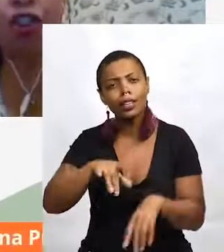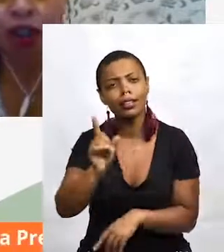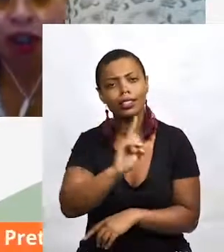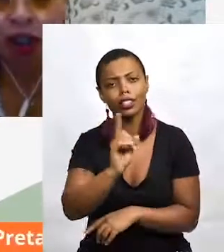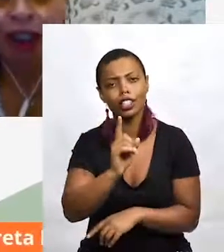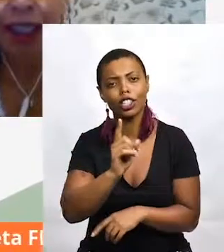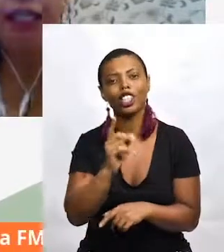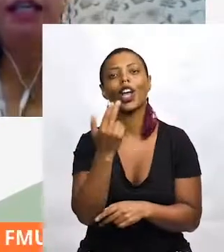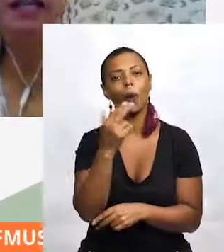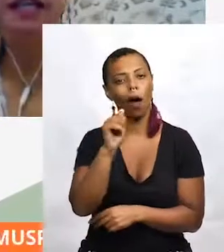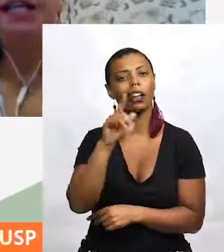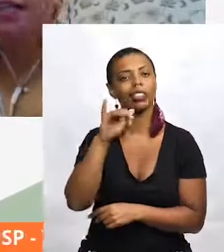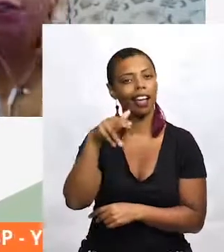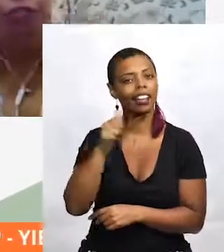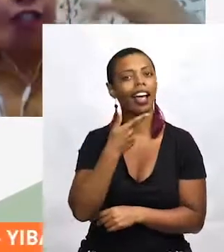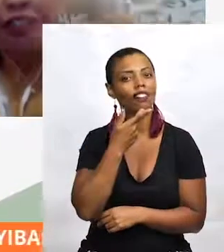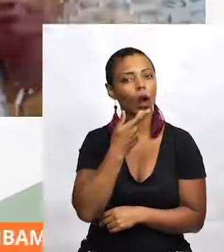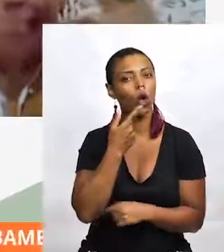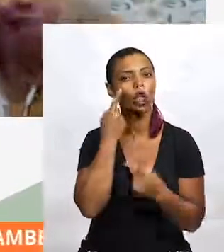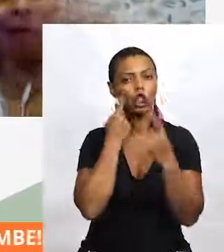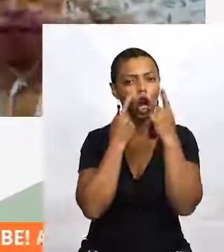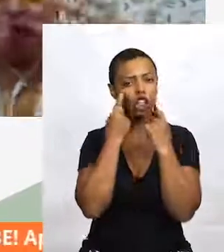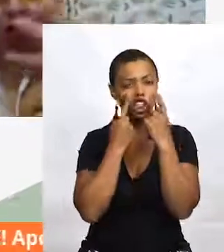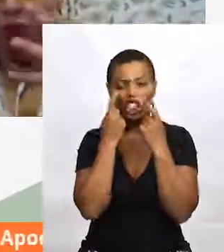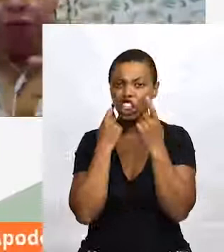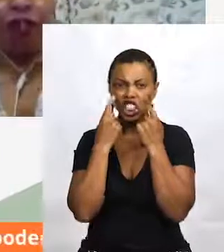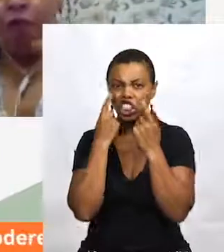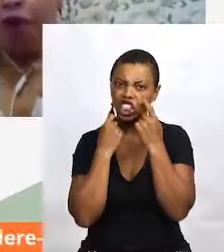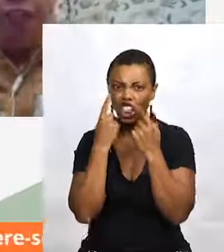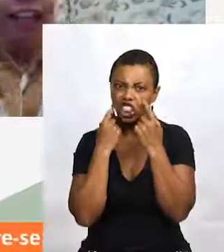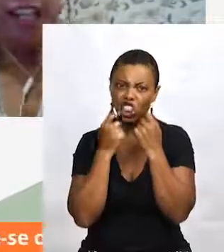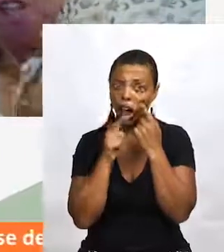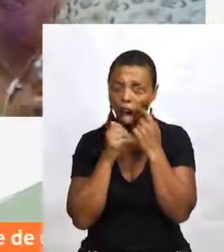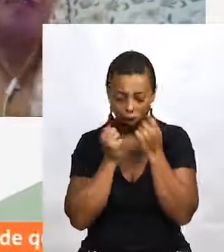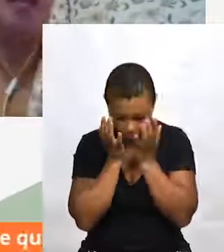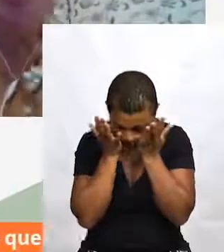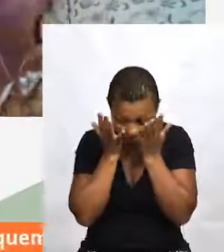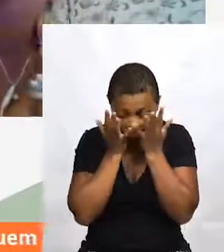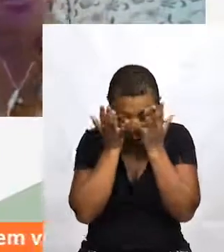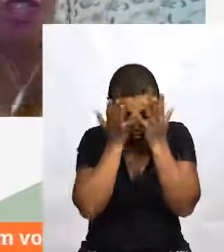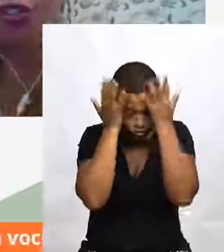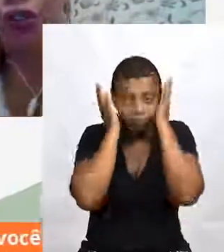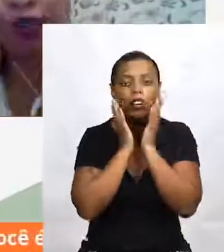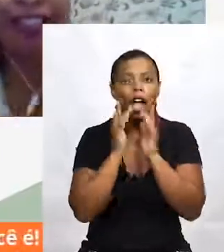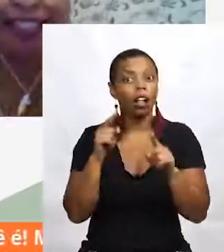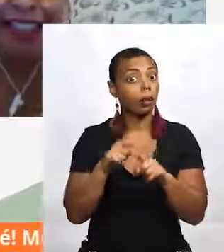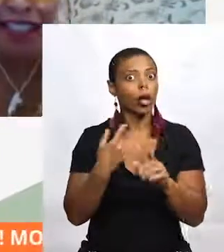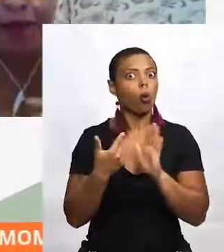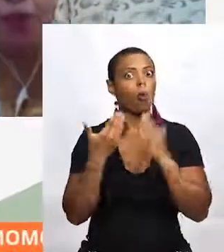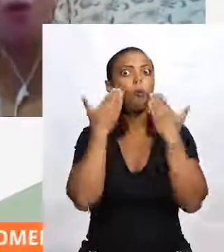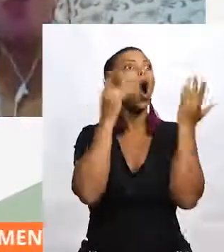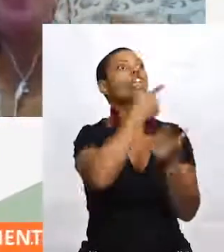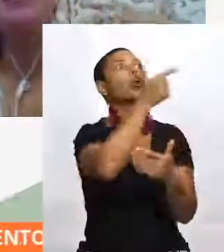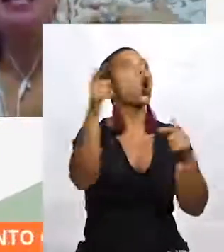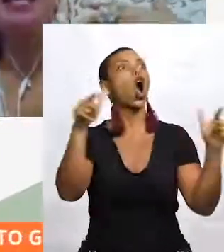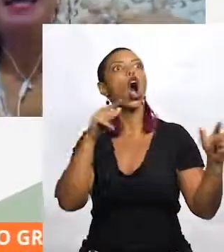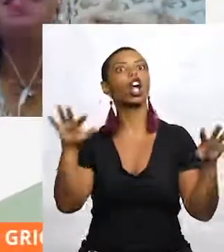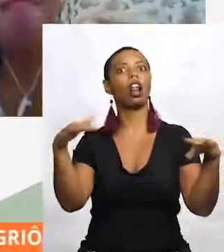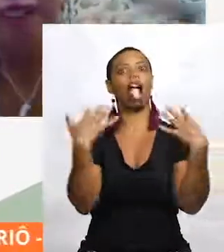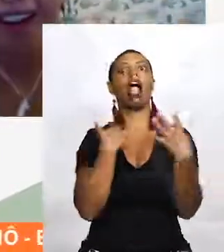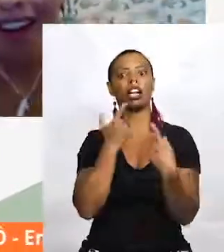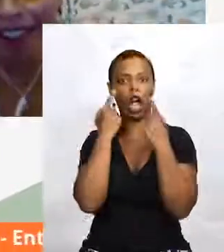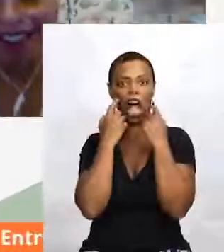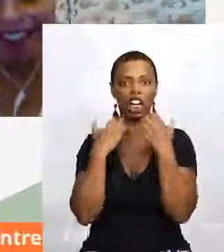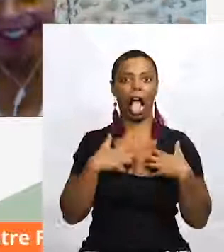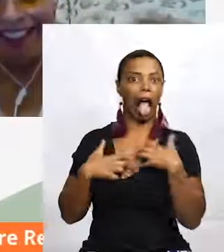Adriana, chora, depois limpa, lava bem os olhos, porque não pode ficar deixando saber todo mundo que você chorou, que você se desesperou.